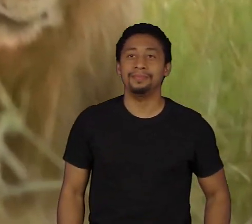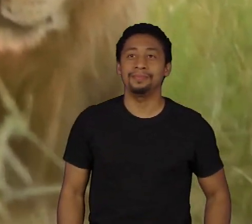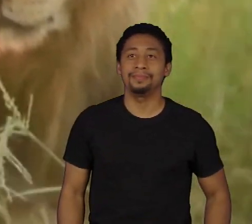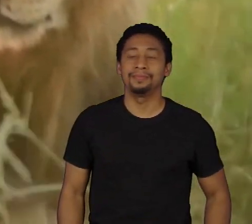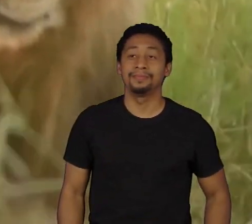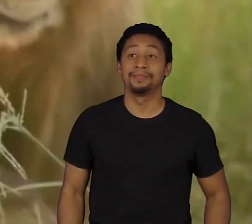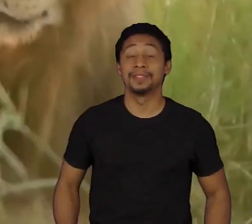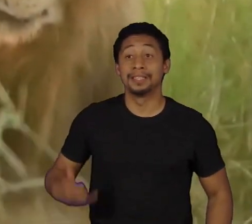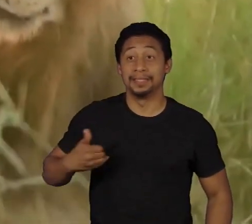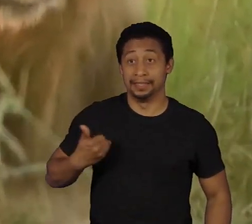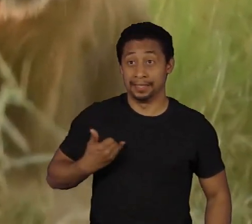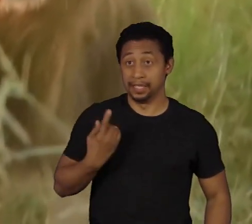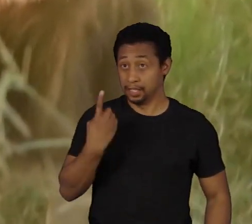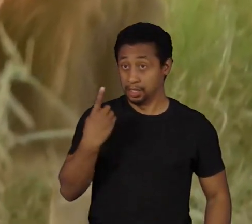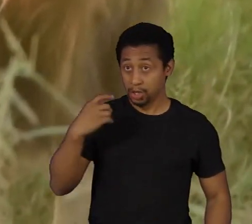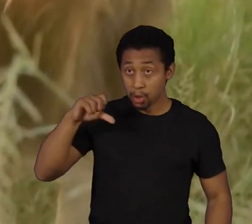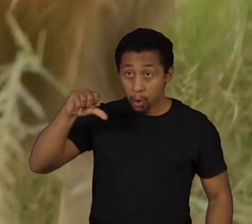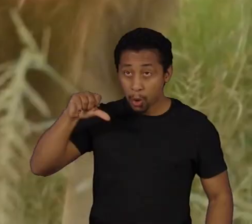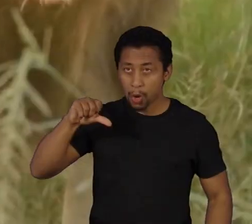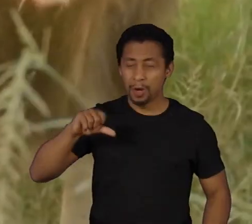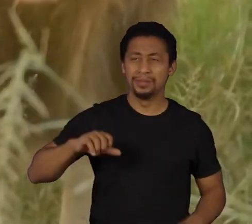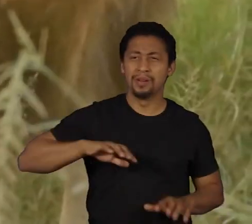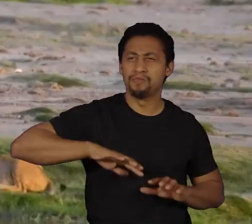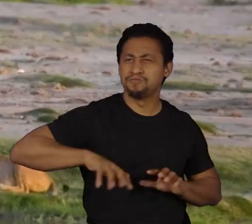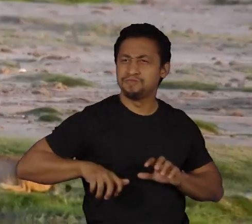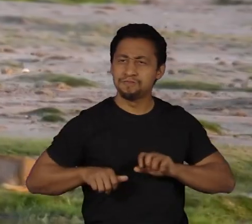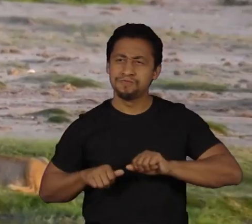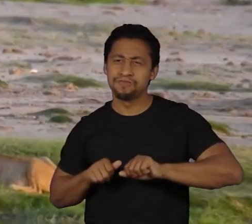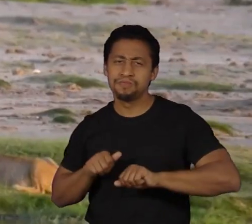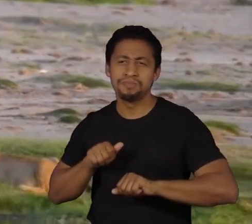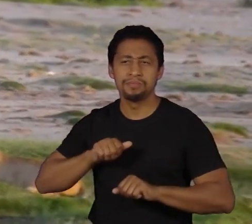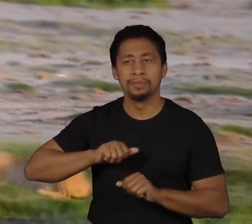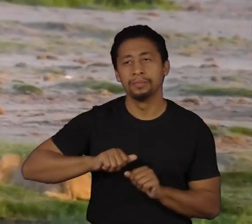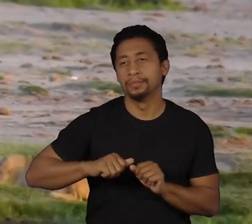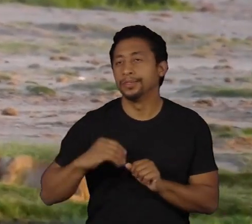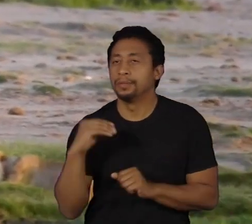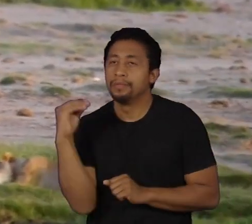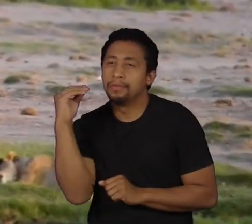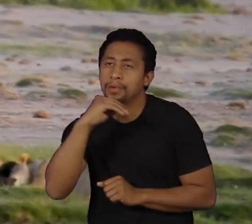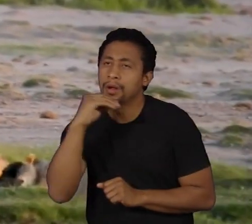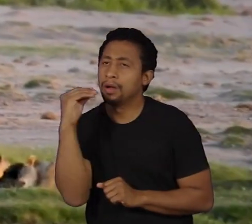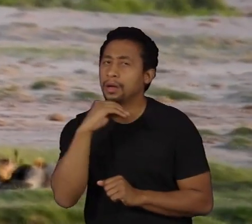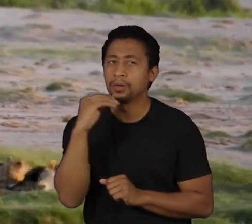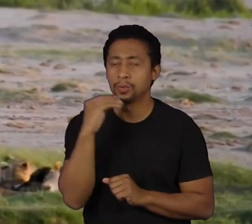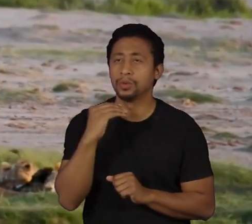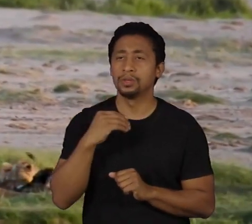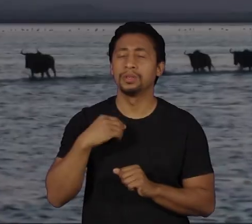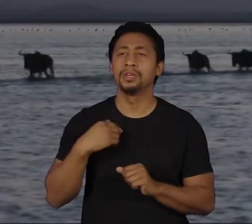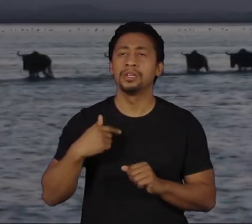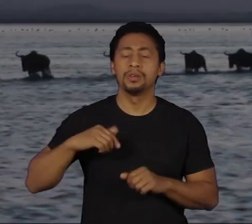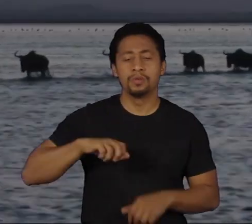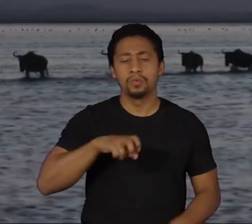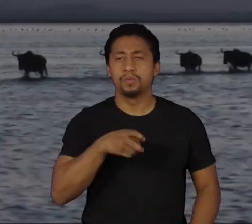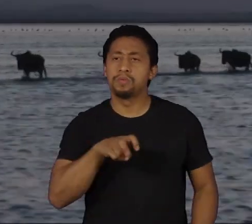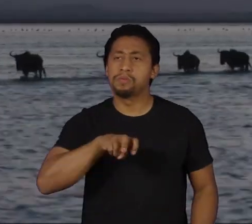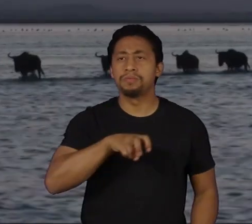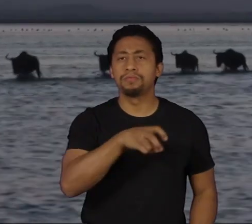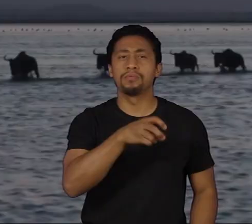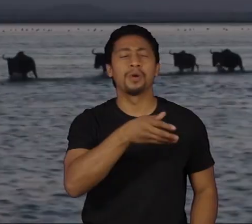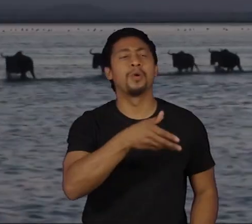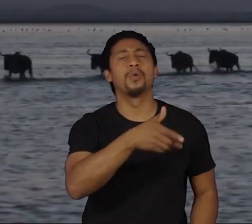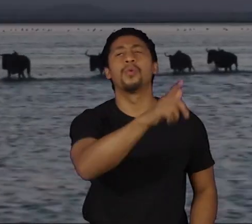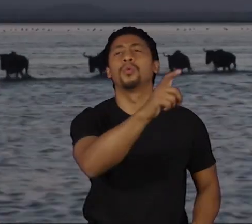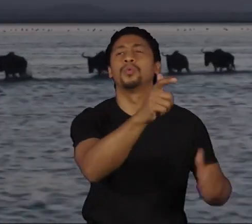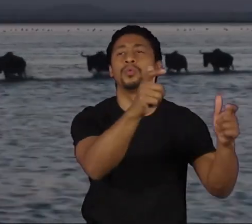Aos 19 anos de idade, já sem o vigor de outros tempos, o idoso leão saiu da área do parque em busca de presas